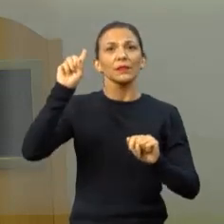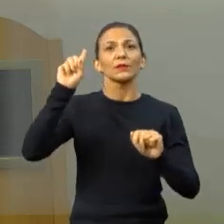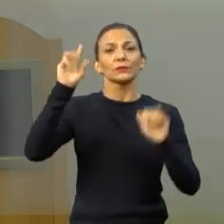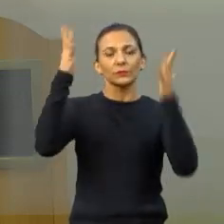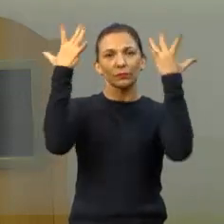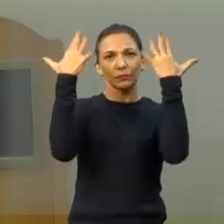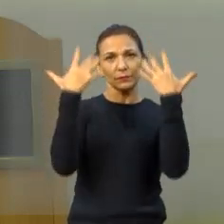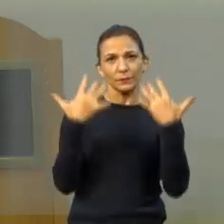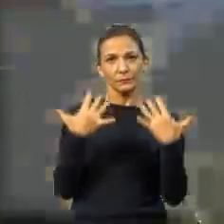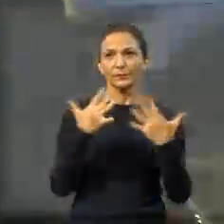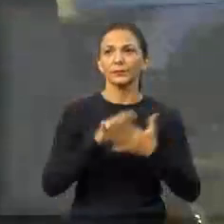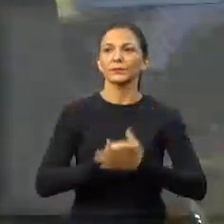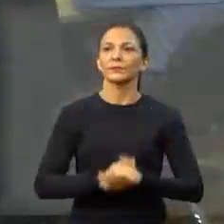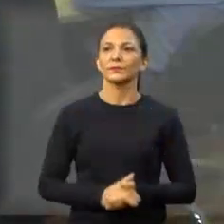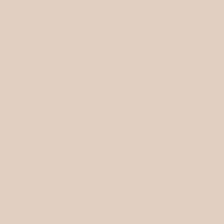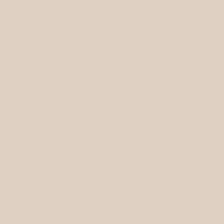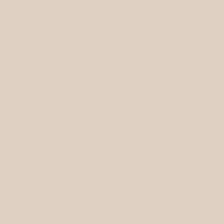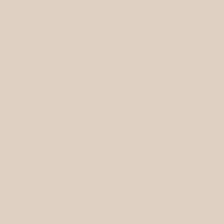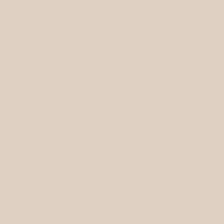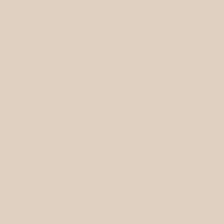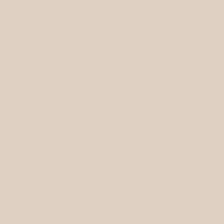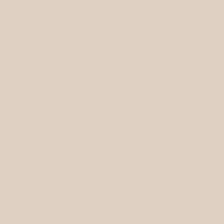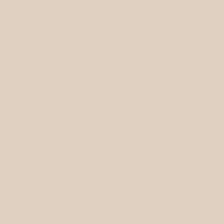de todos nós Um